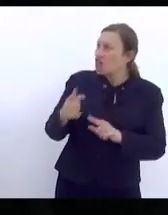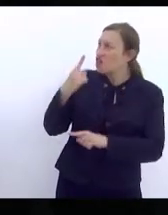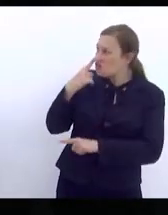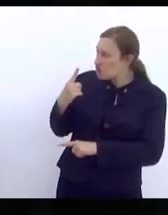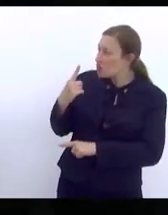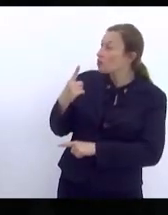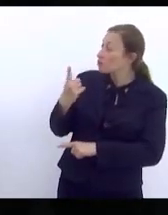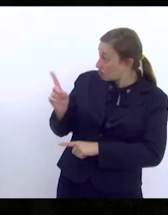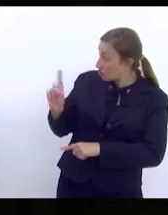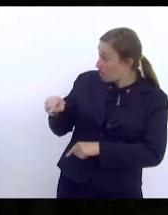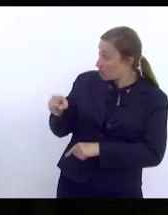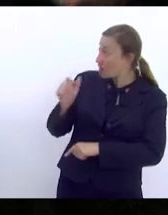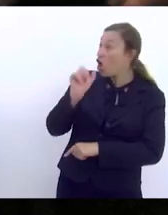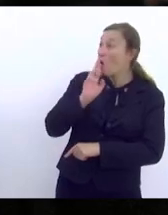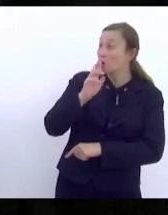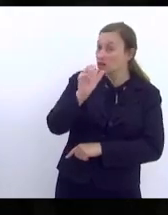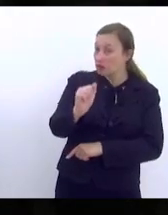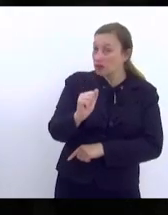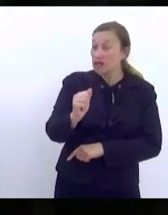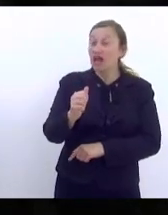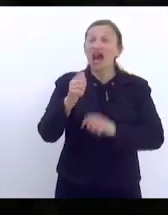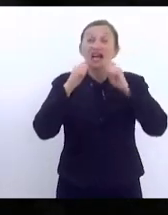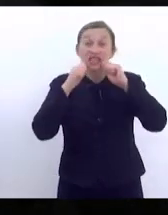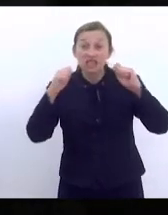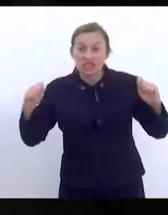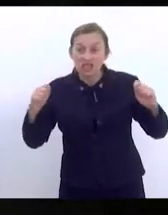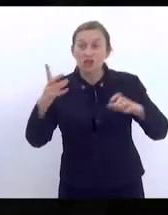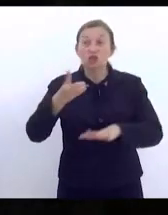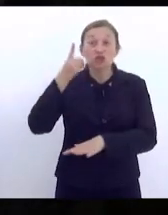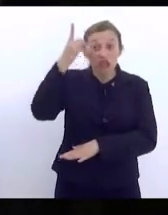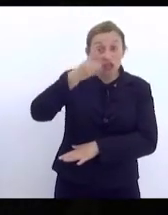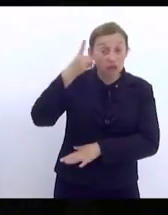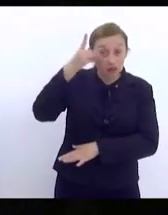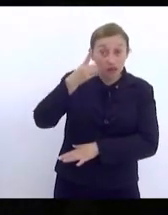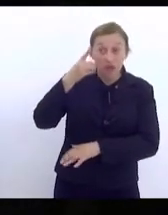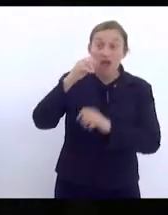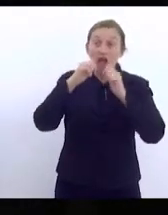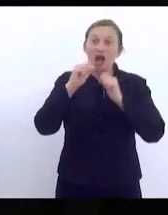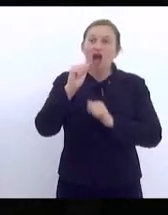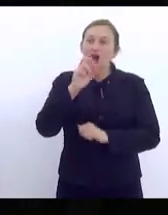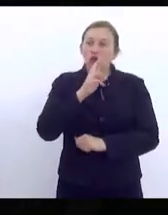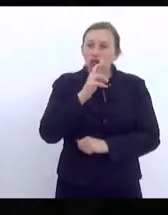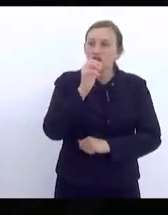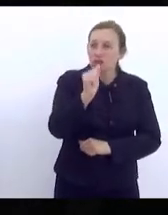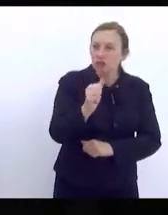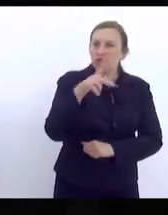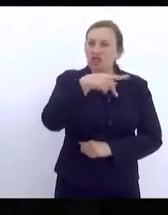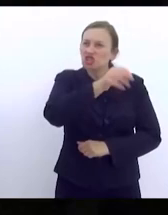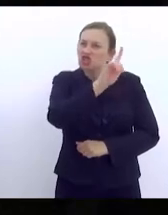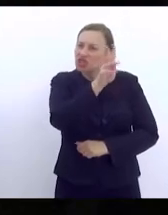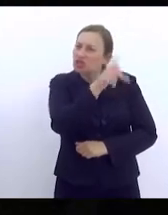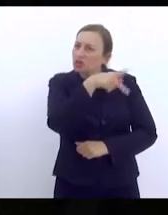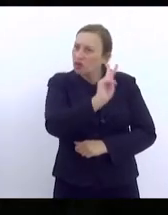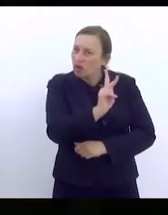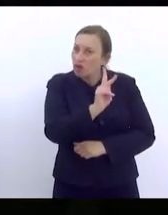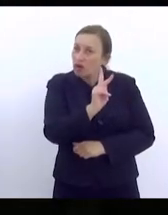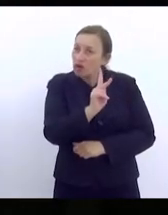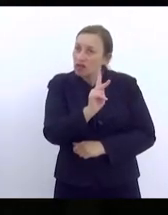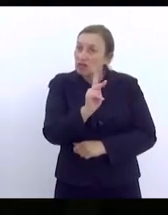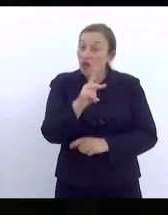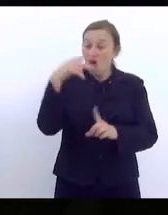terem feito isso as assessoras dos deputados Rodrigo Amorim Alexandre que foram